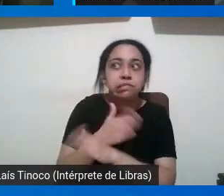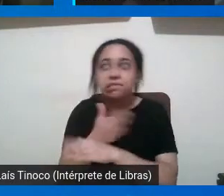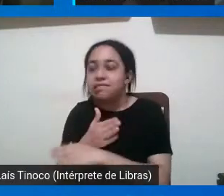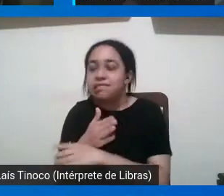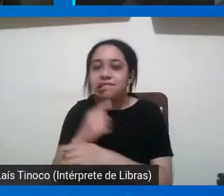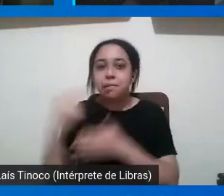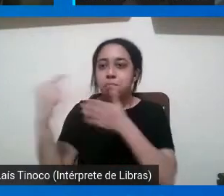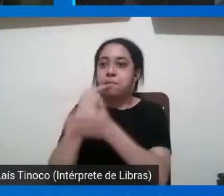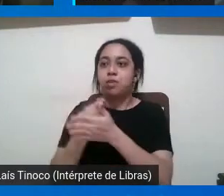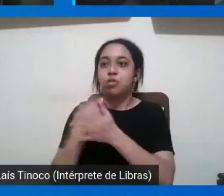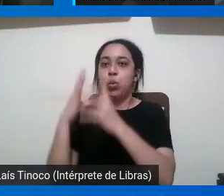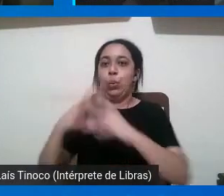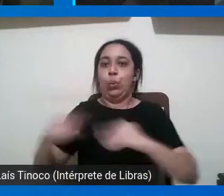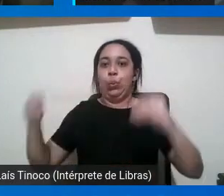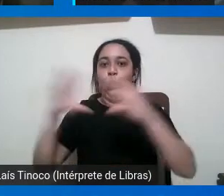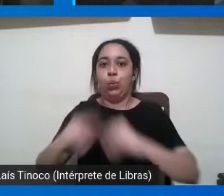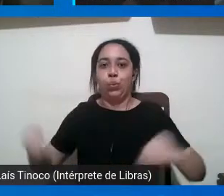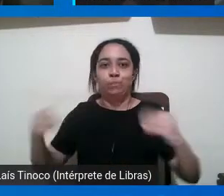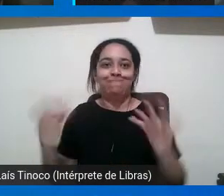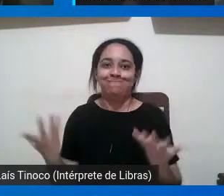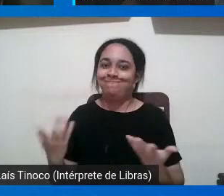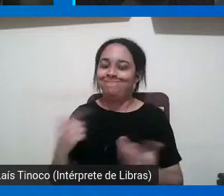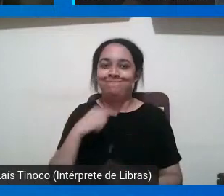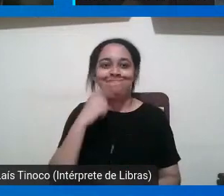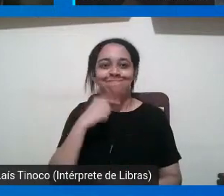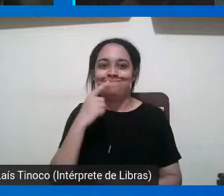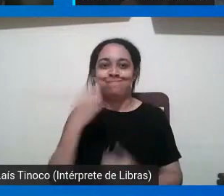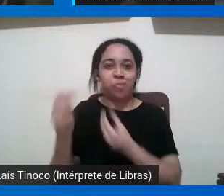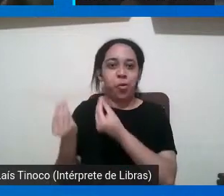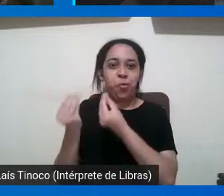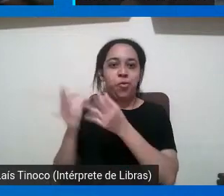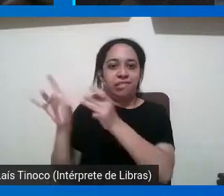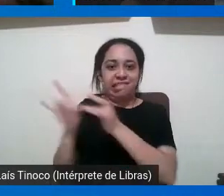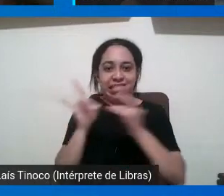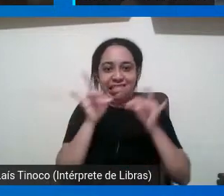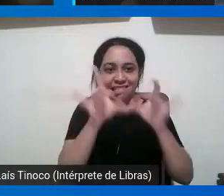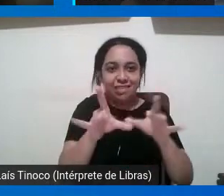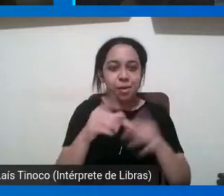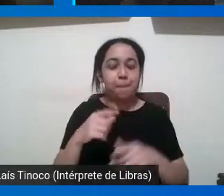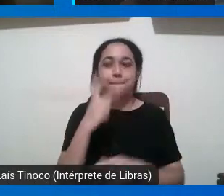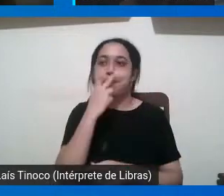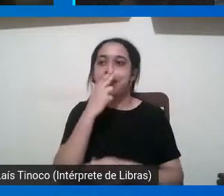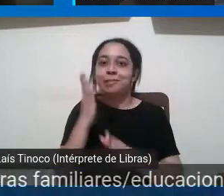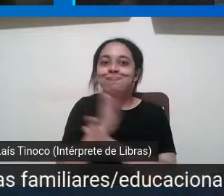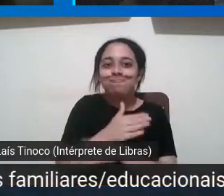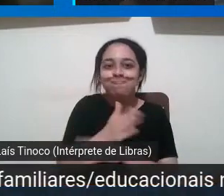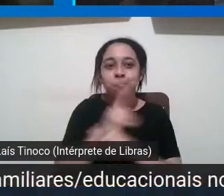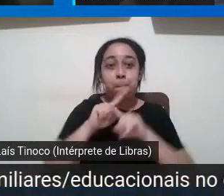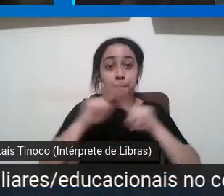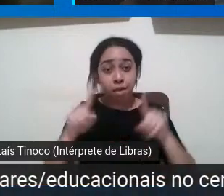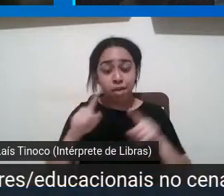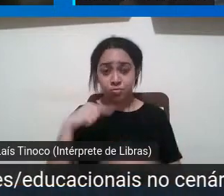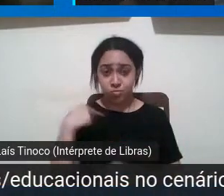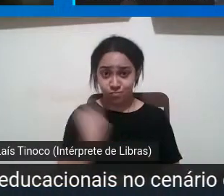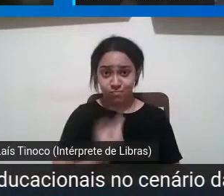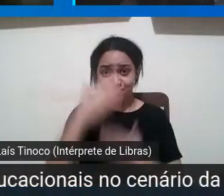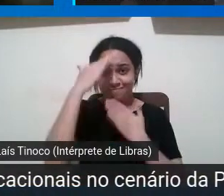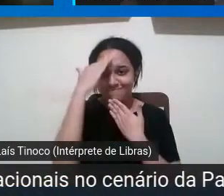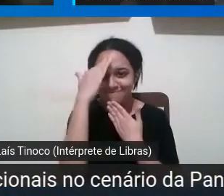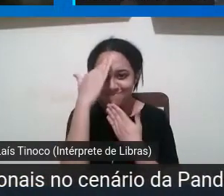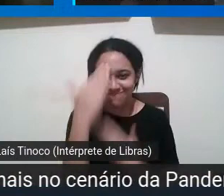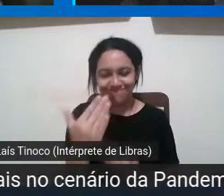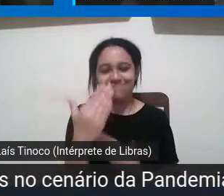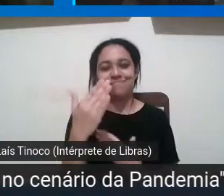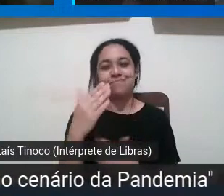vão sumindo aqui na plataforma não dava tempo da gente jogar a gente fica um pouco perdido nessa questão mas a gente agradece Maurício